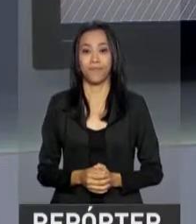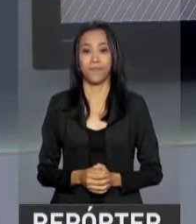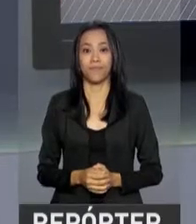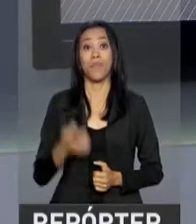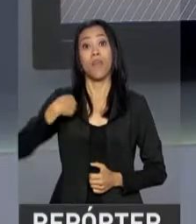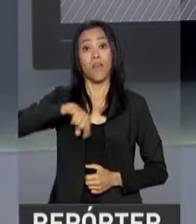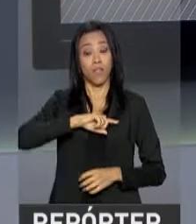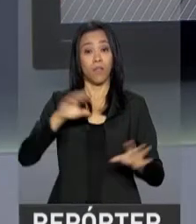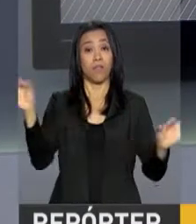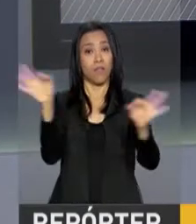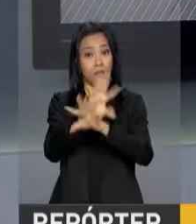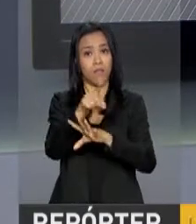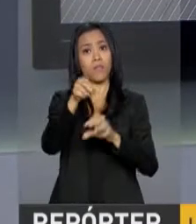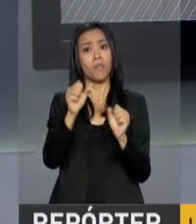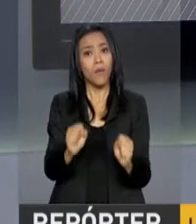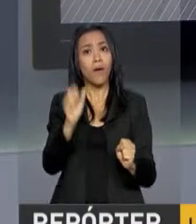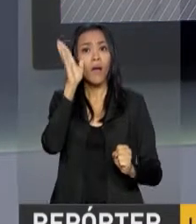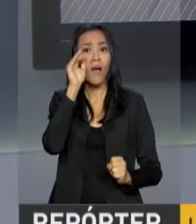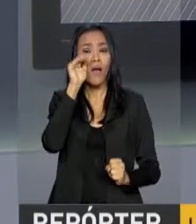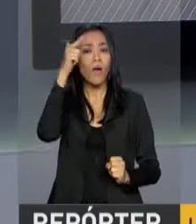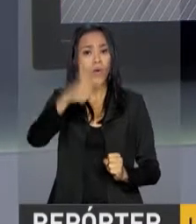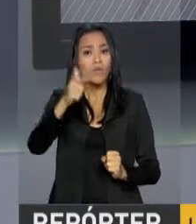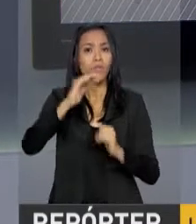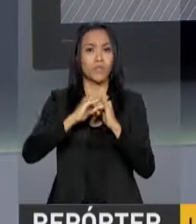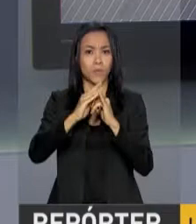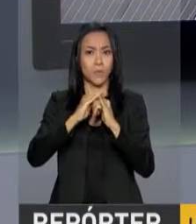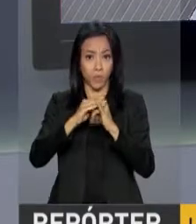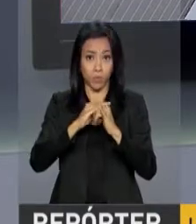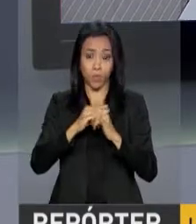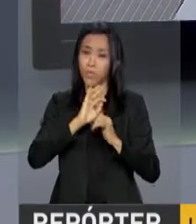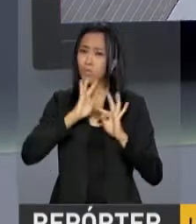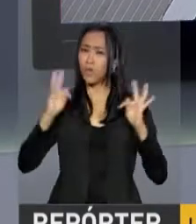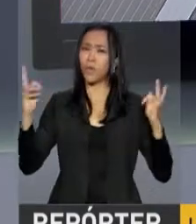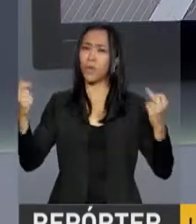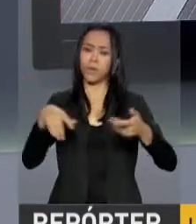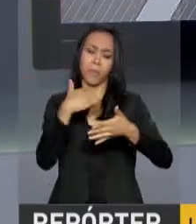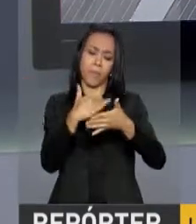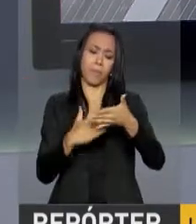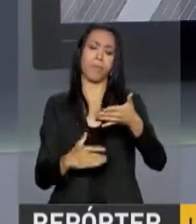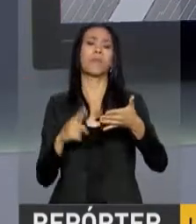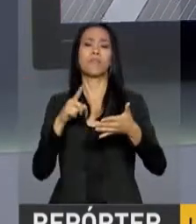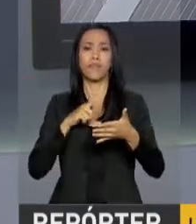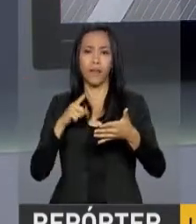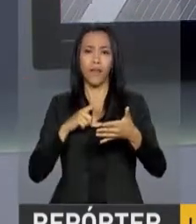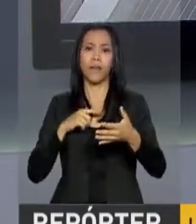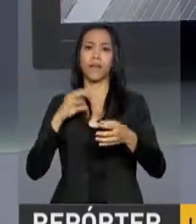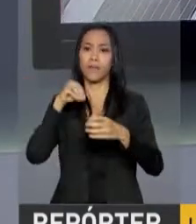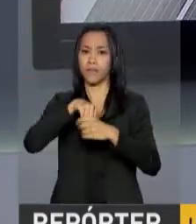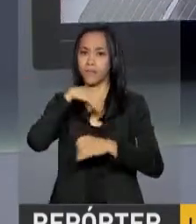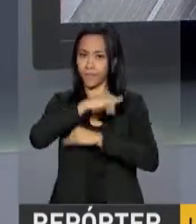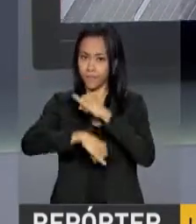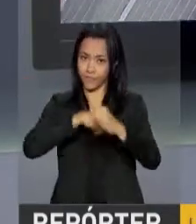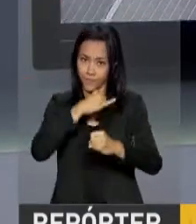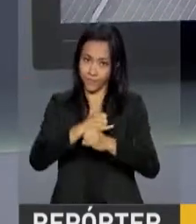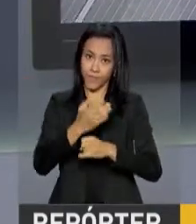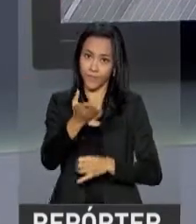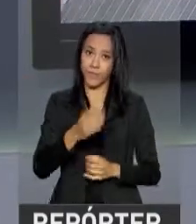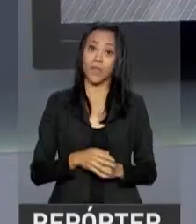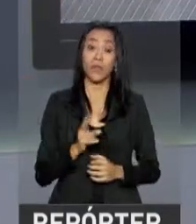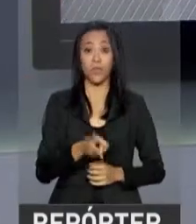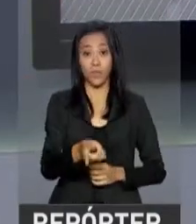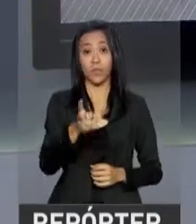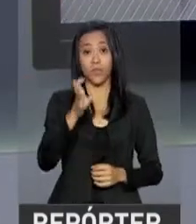Nós ficamos por aqui, você pode rever as reportagens no YouTube. E toda a nossa programação também está na página da TV NBR na